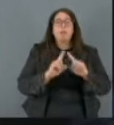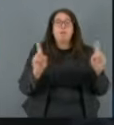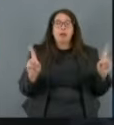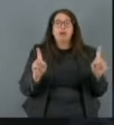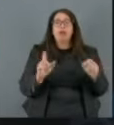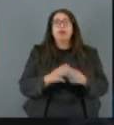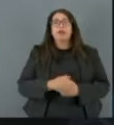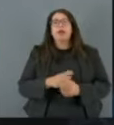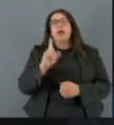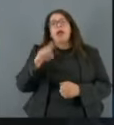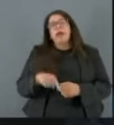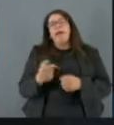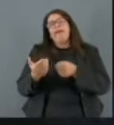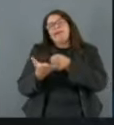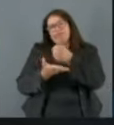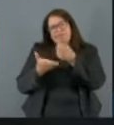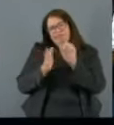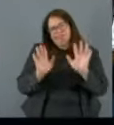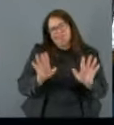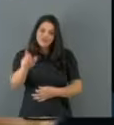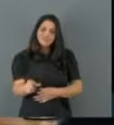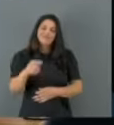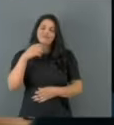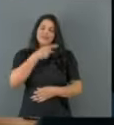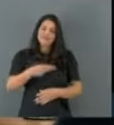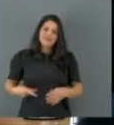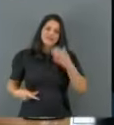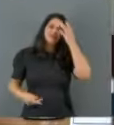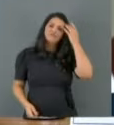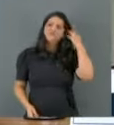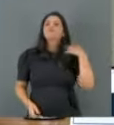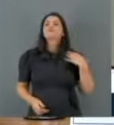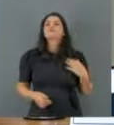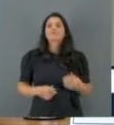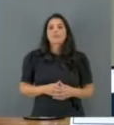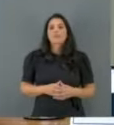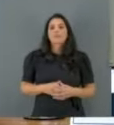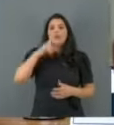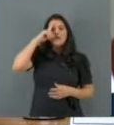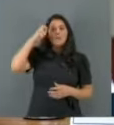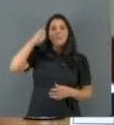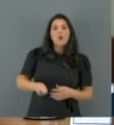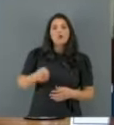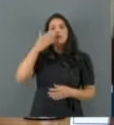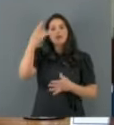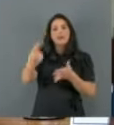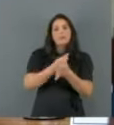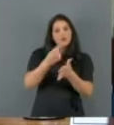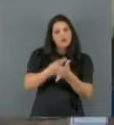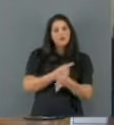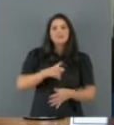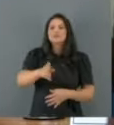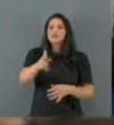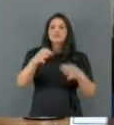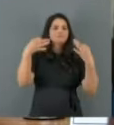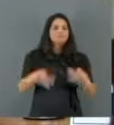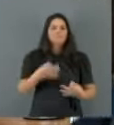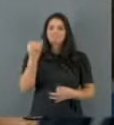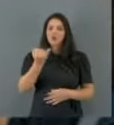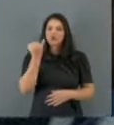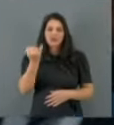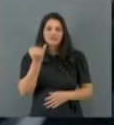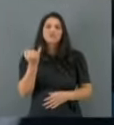mas é isso, basicamente. Obrigado, senador Sérgio Moro. Olha, também, senador Moro, muito obrigado pelas questões, sempre muito oportunas e